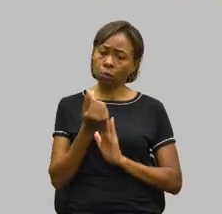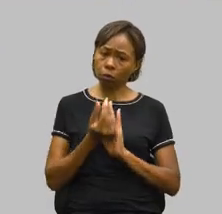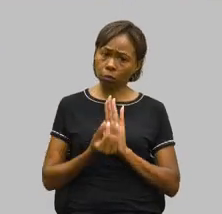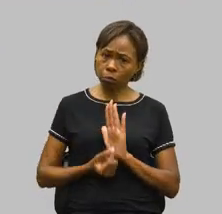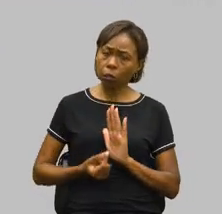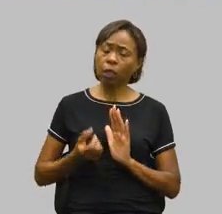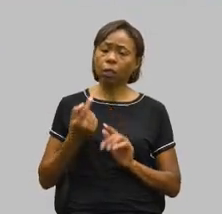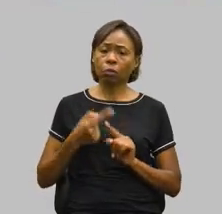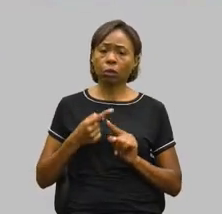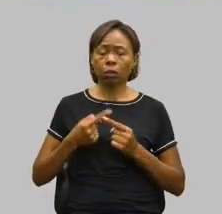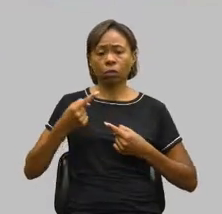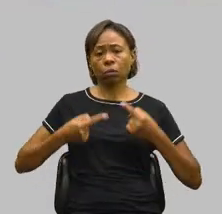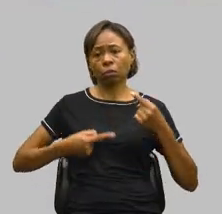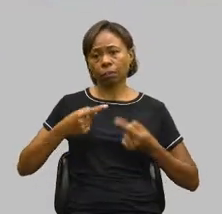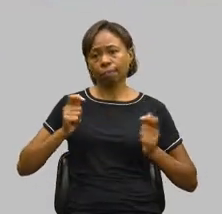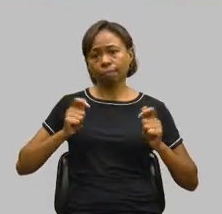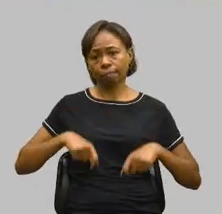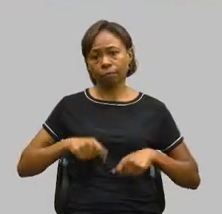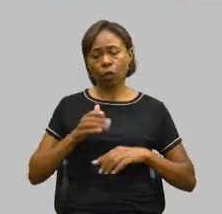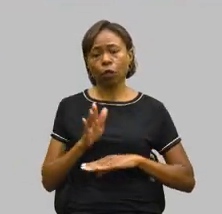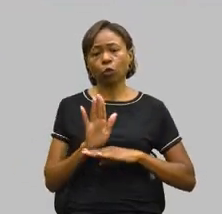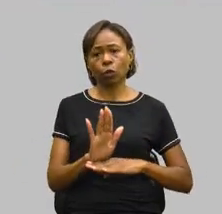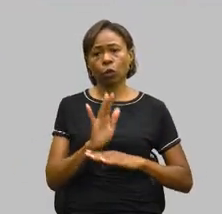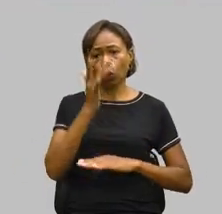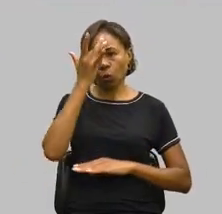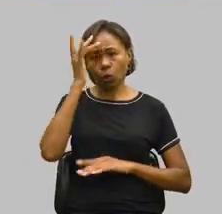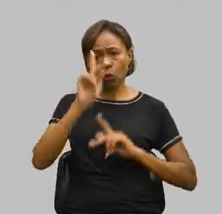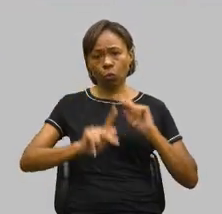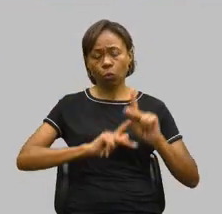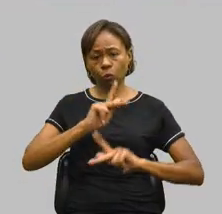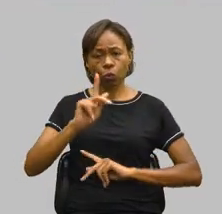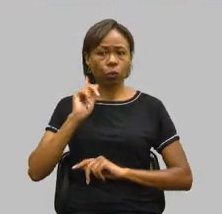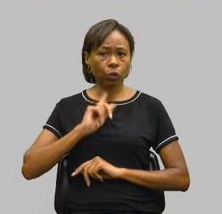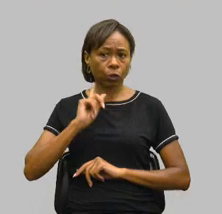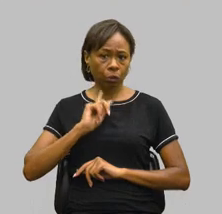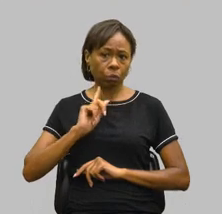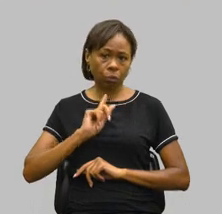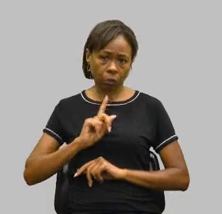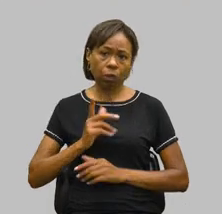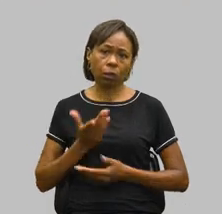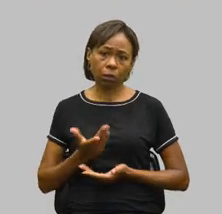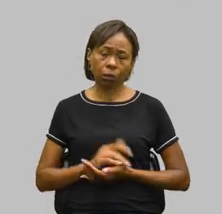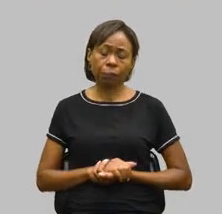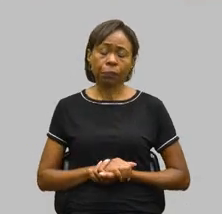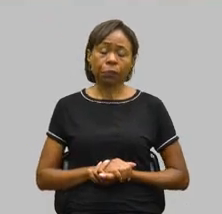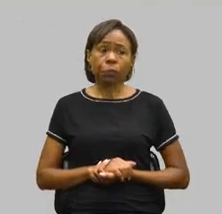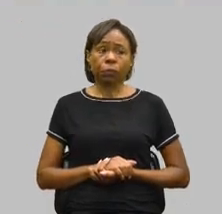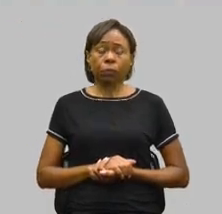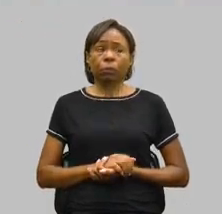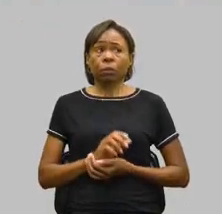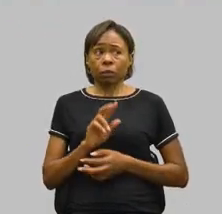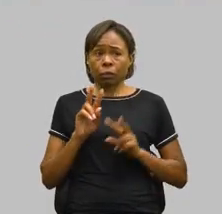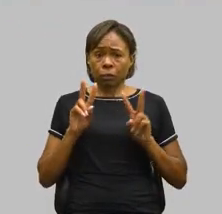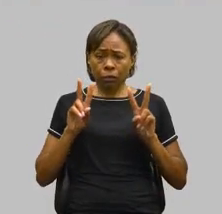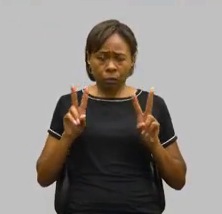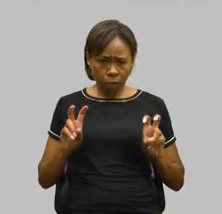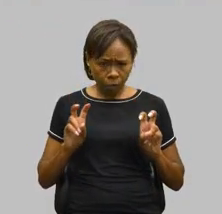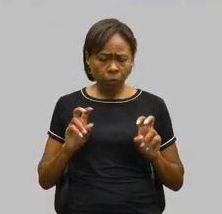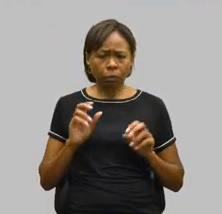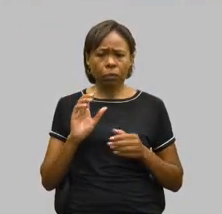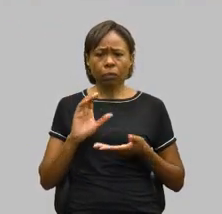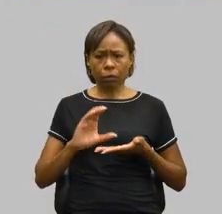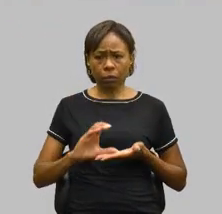eh o povo Mineiro que no que nos colocou todos nós aqui bom em relação ao conselho